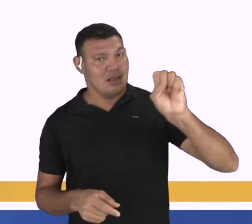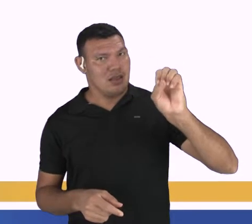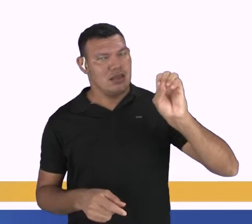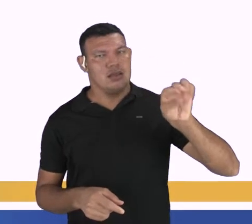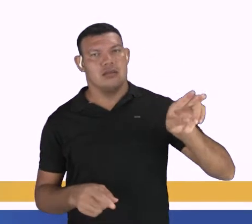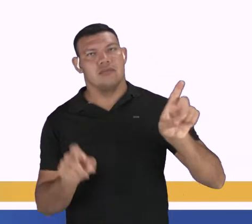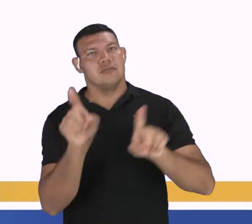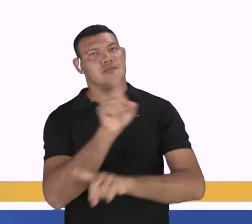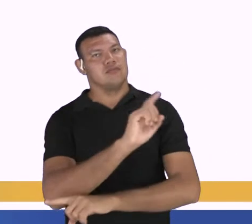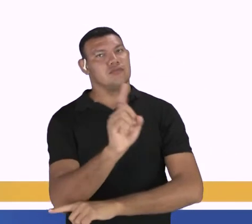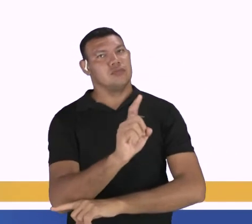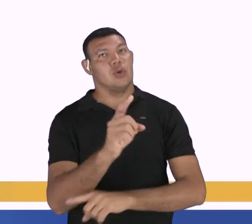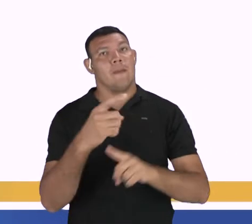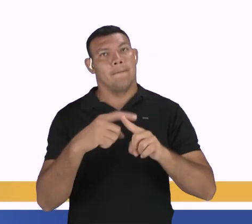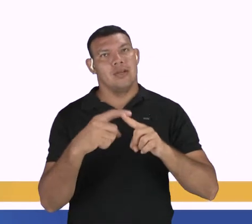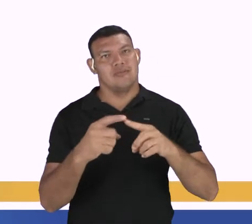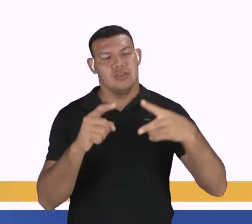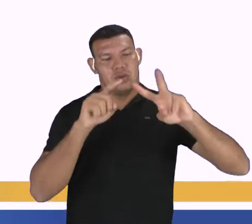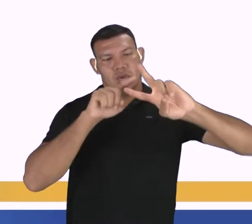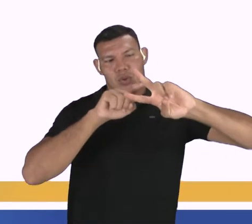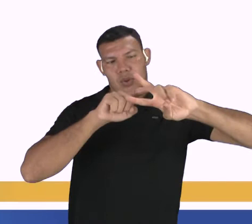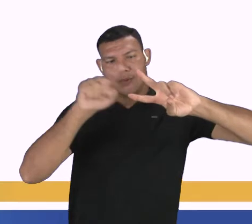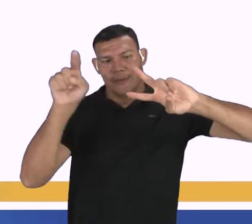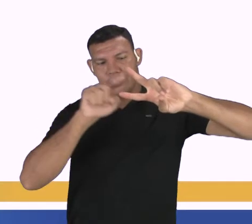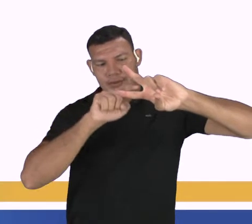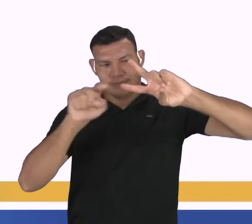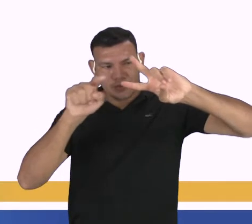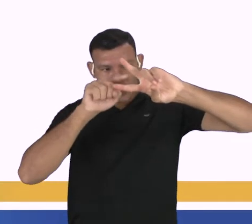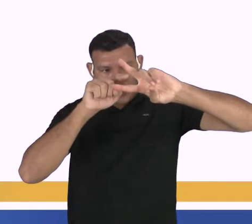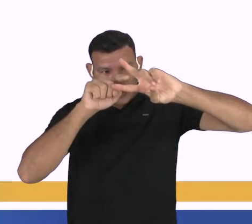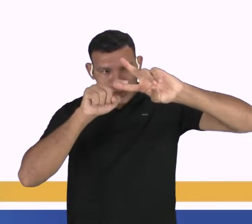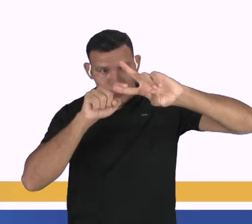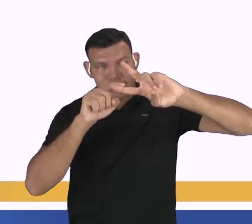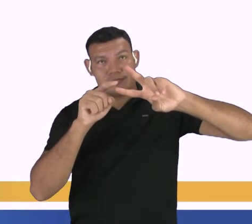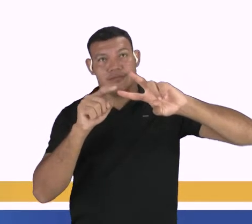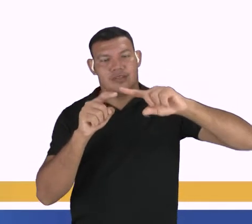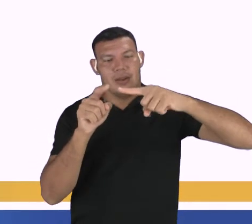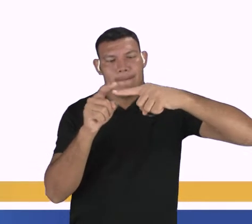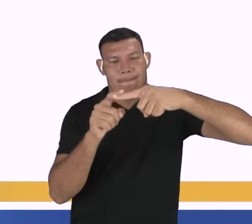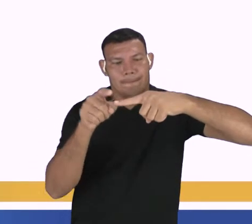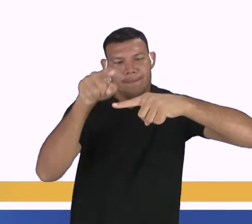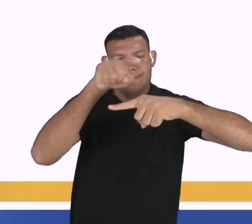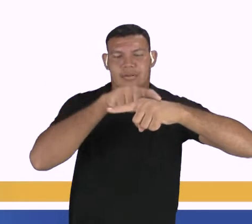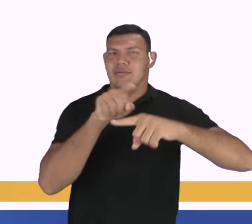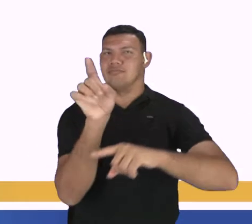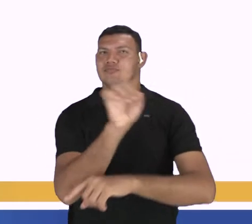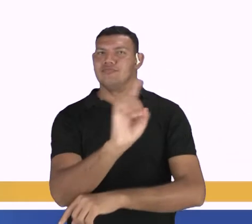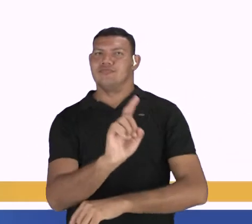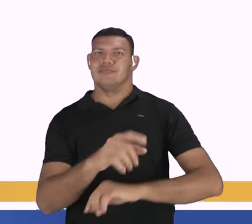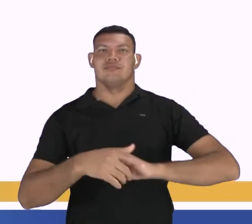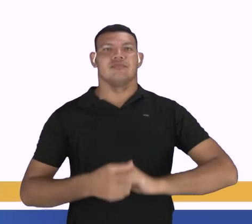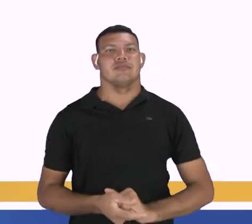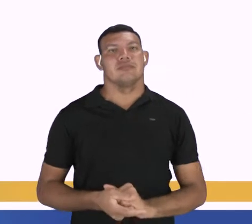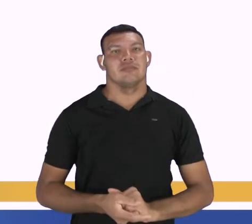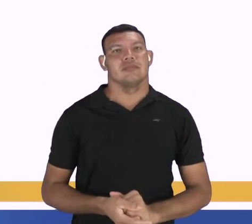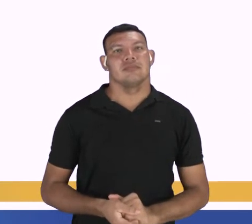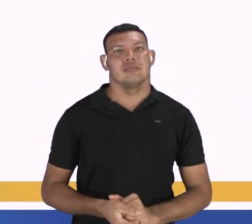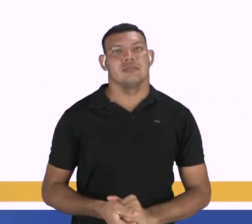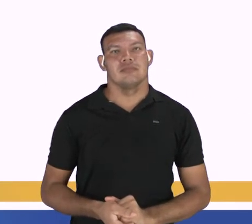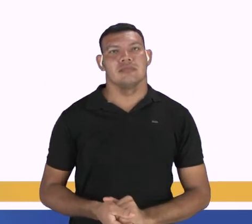estão no mesmo sentido, então isso quer dizer que não houve aí meia volta. É um ângulo nulo, ou seja, ele vale 0